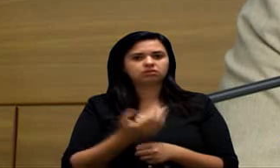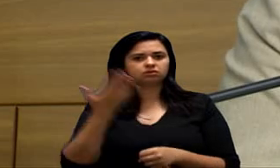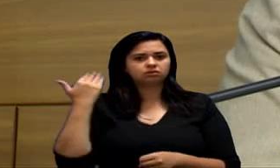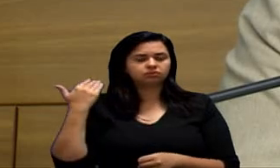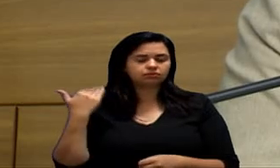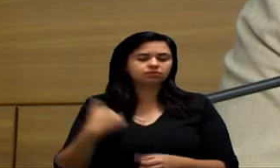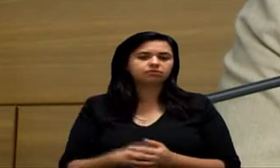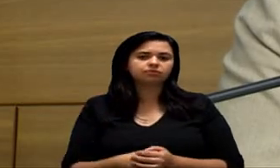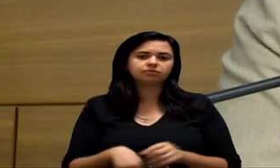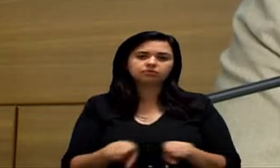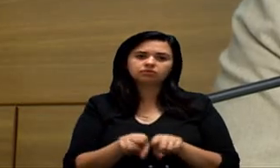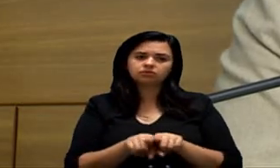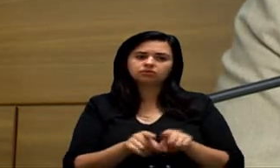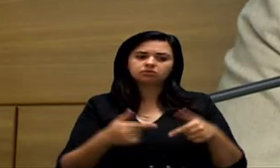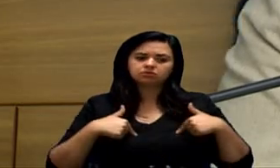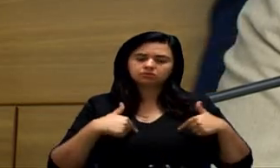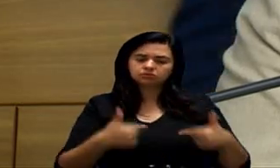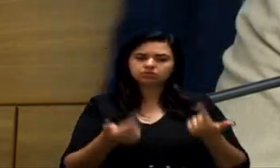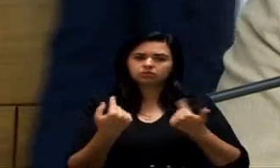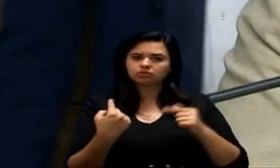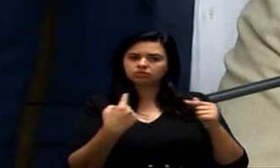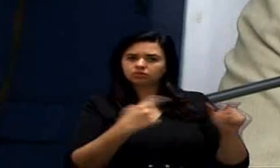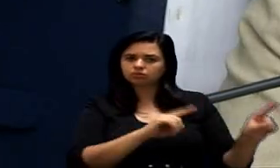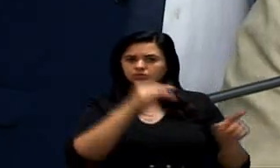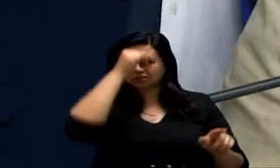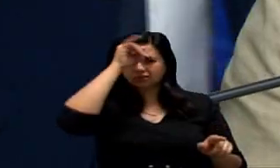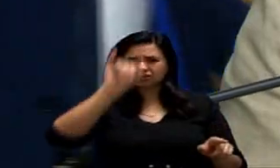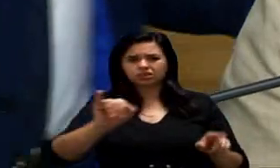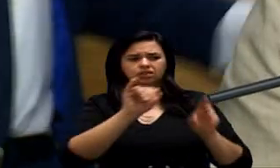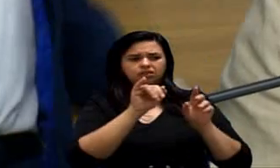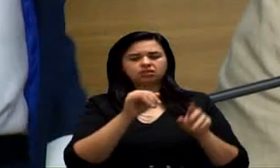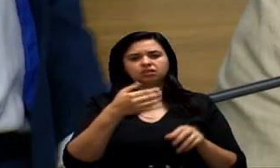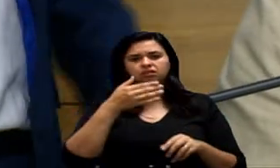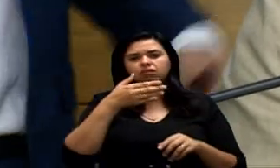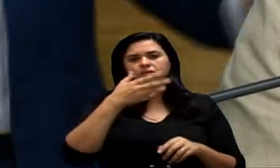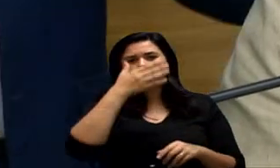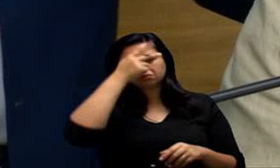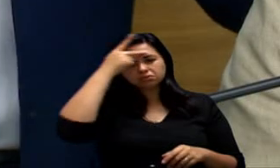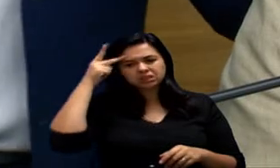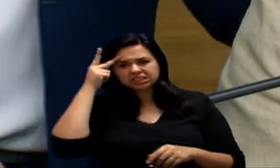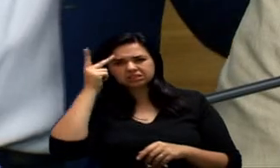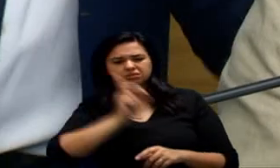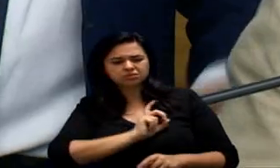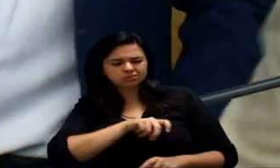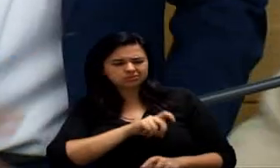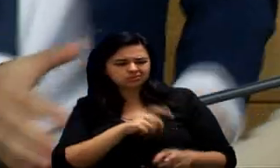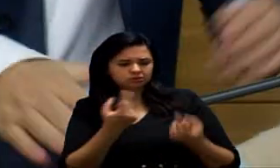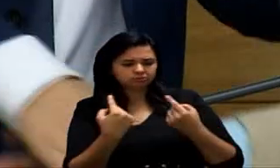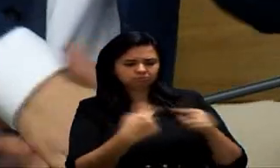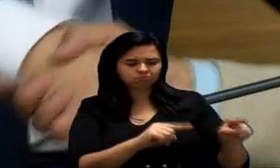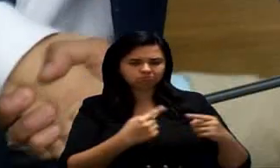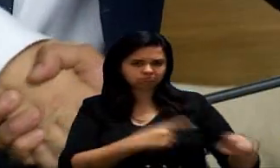e adolescentes no território brasileiro, que já hoje alcançou muitos municípios do nosso país. Esse ano